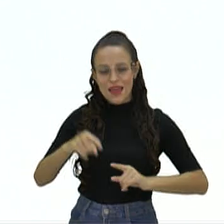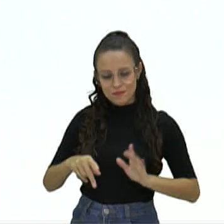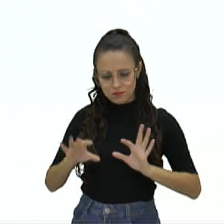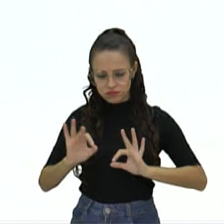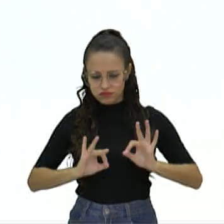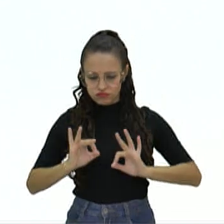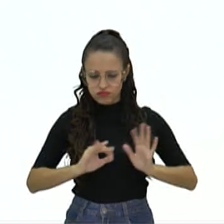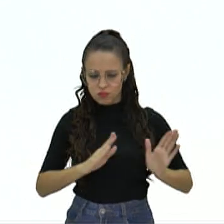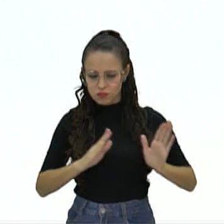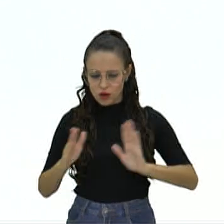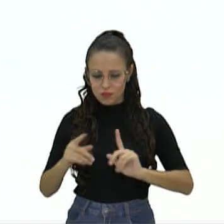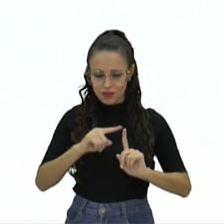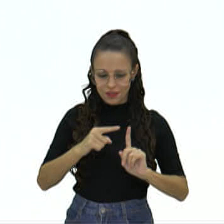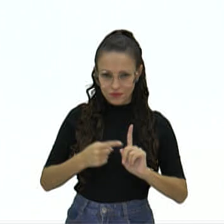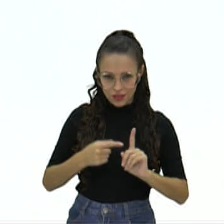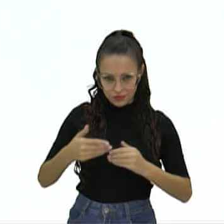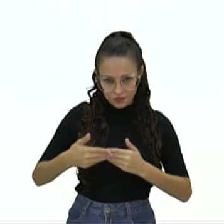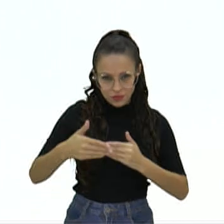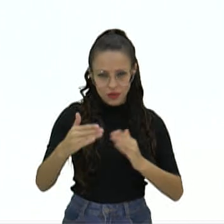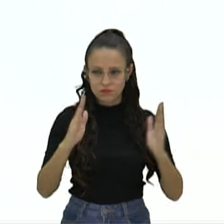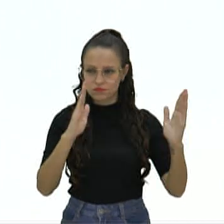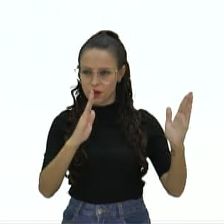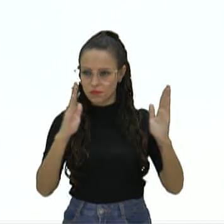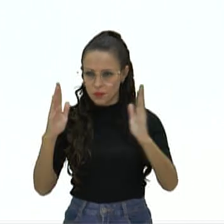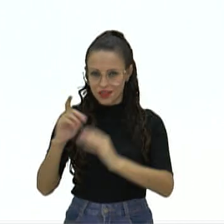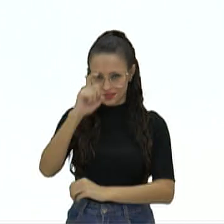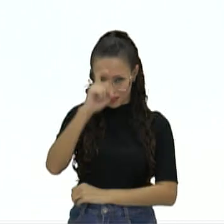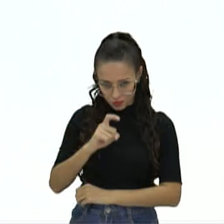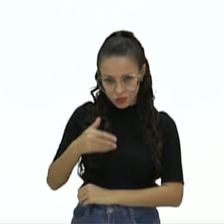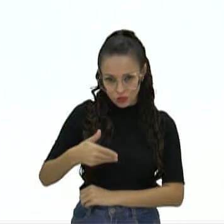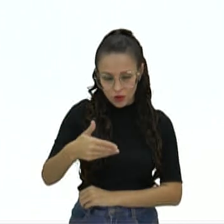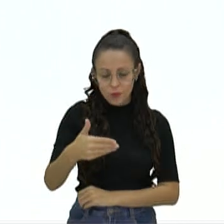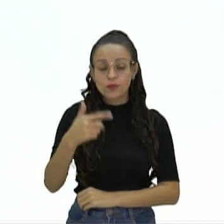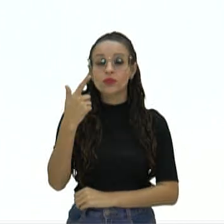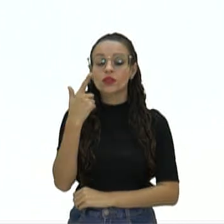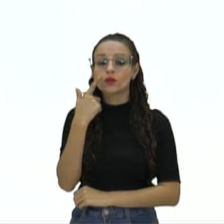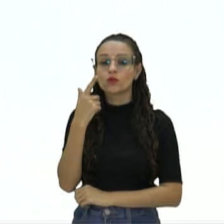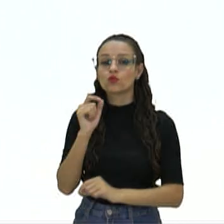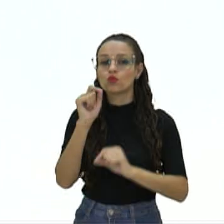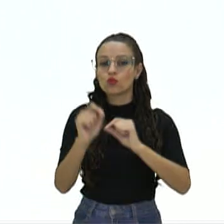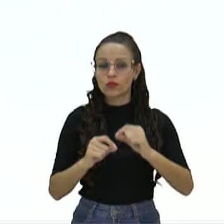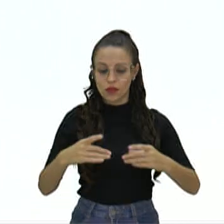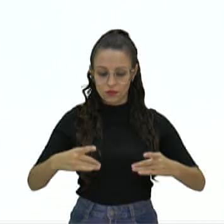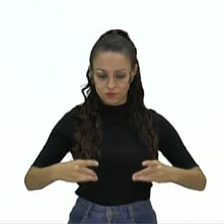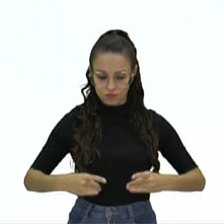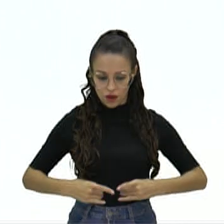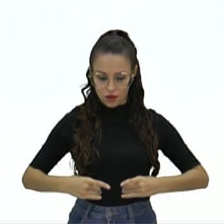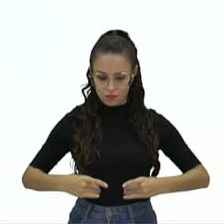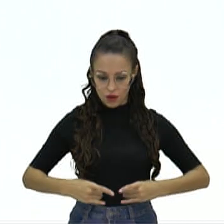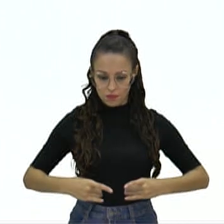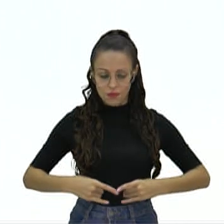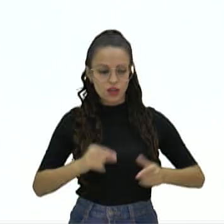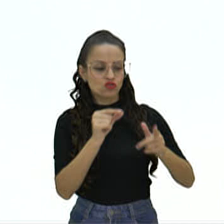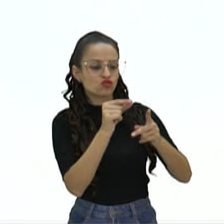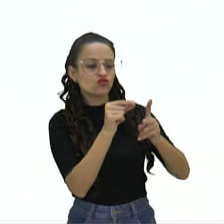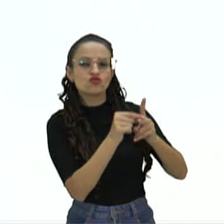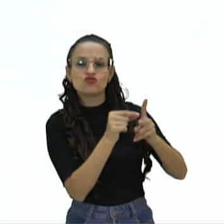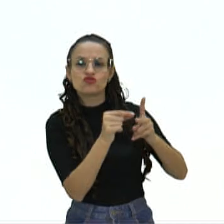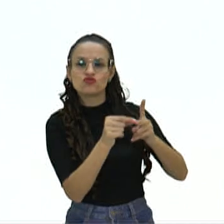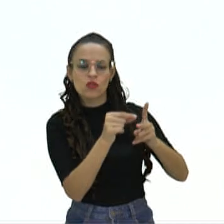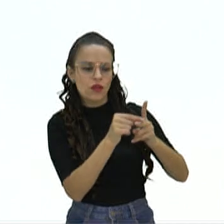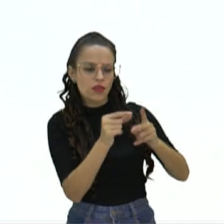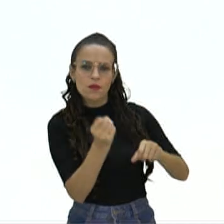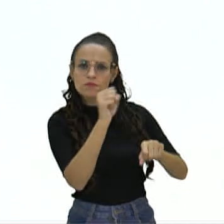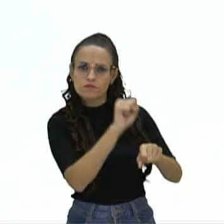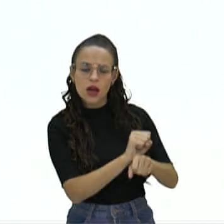mulher durante o ciclo menstrual, que a gente vai estudar mais para frente, aqueles que deveriam ter ficado inertes, aqueles genes que deveriam ter ficado